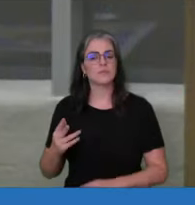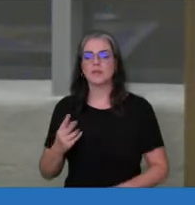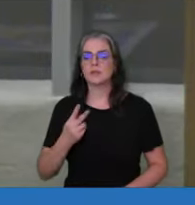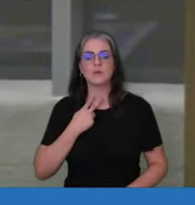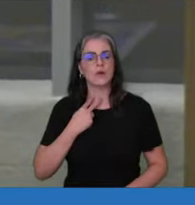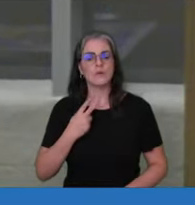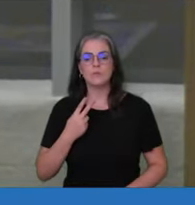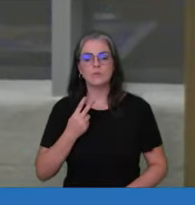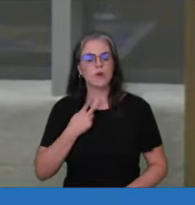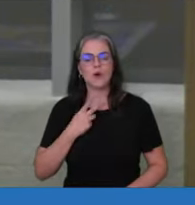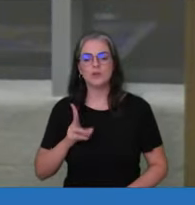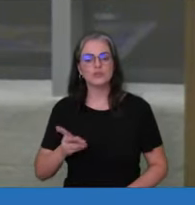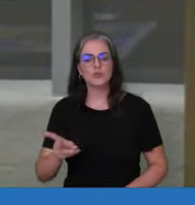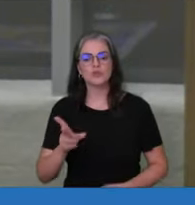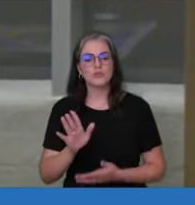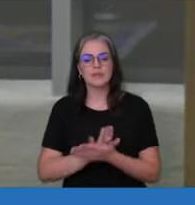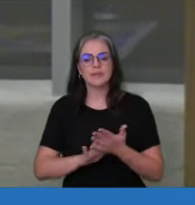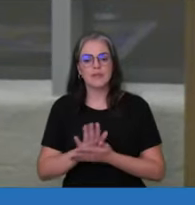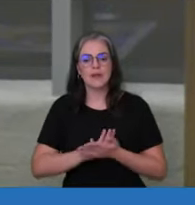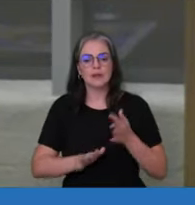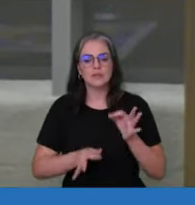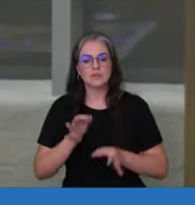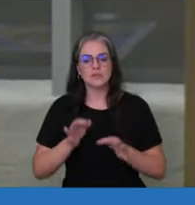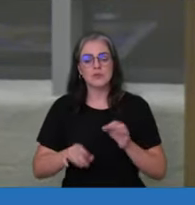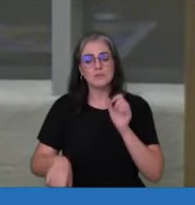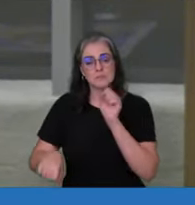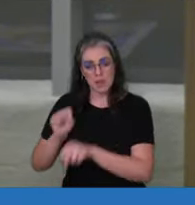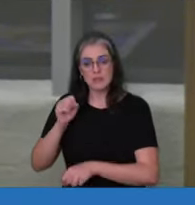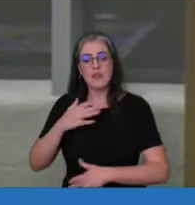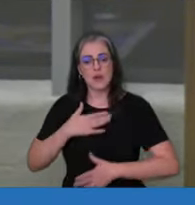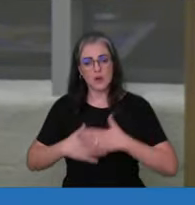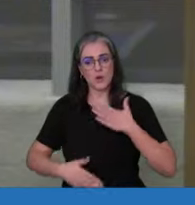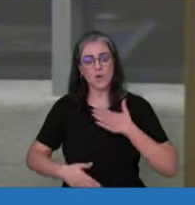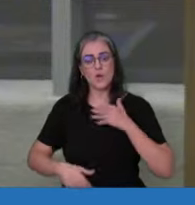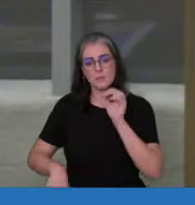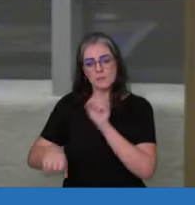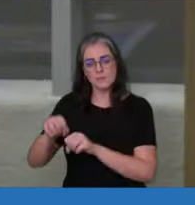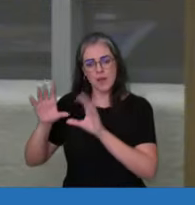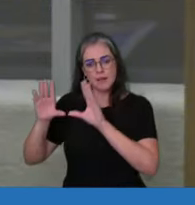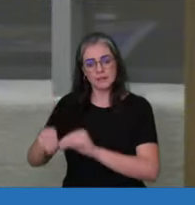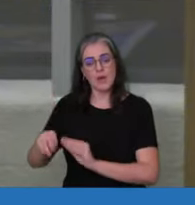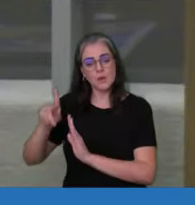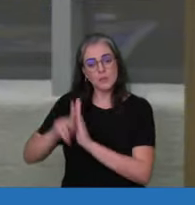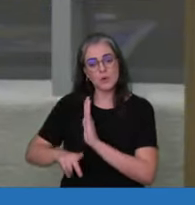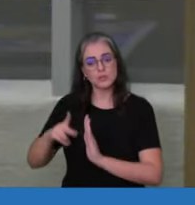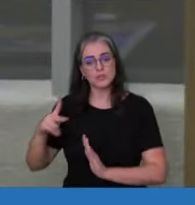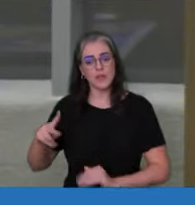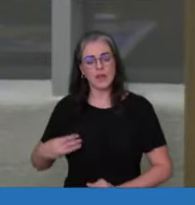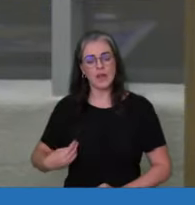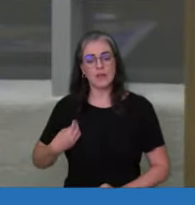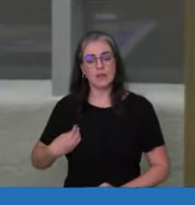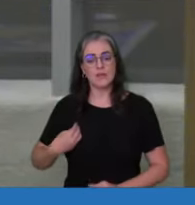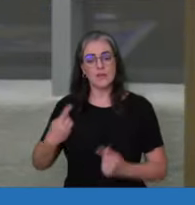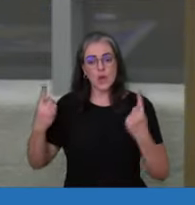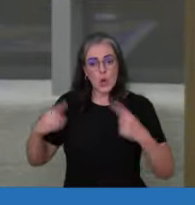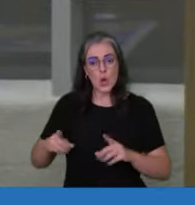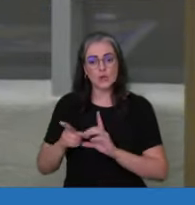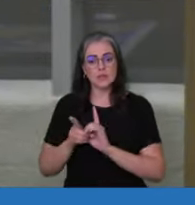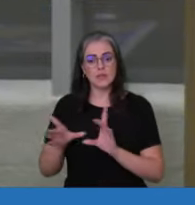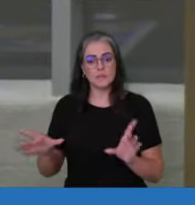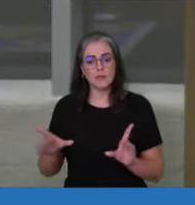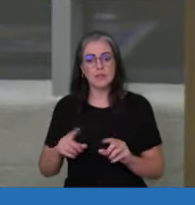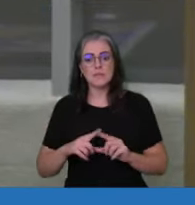mais permanecer impune. Mataram um corpo, mataram um projeto, atentaram contra a democracia e